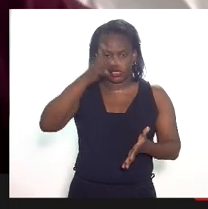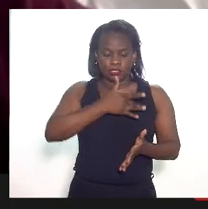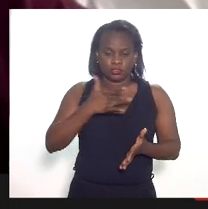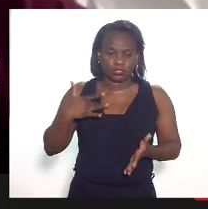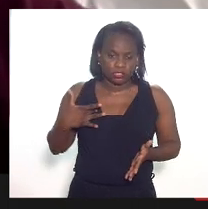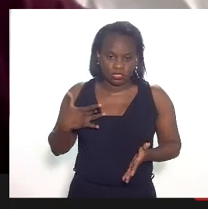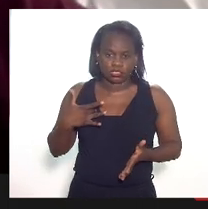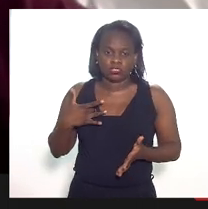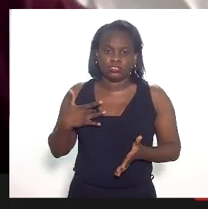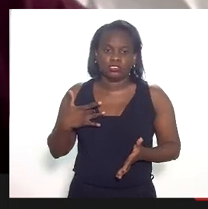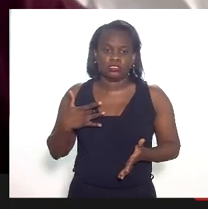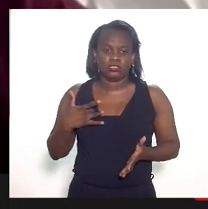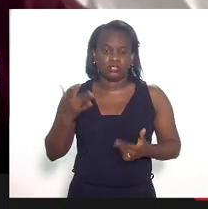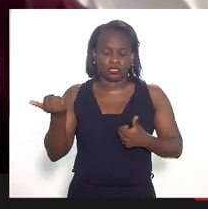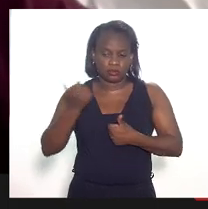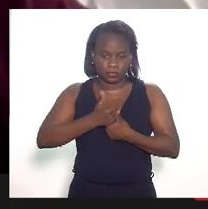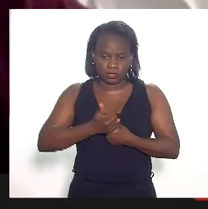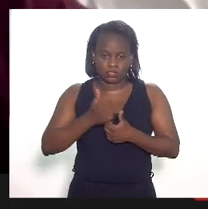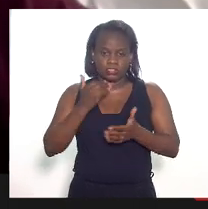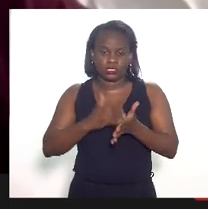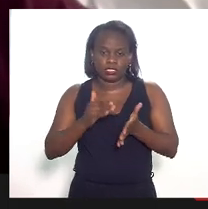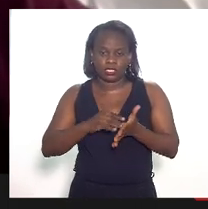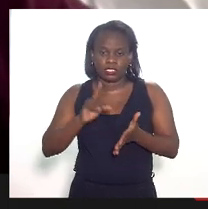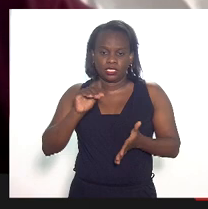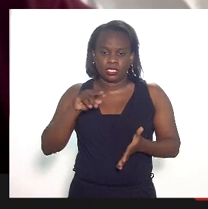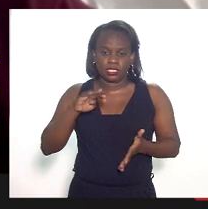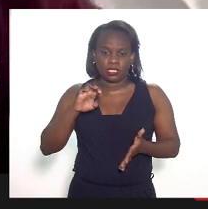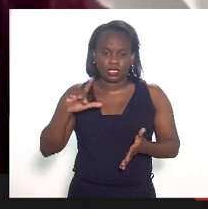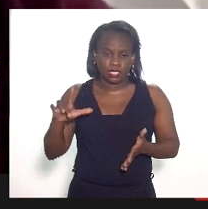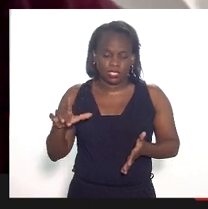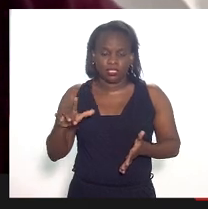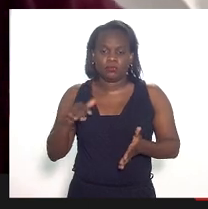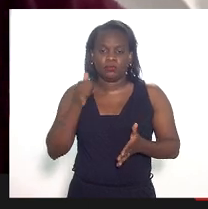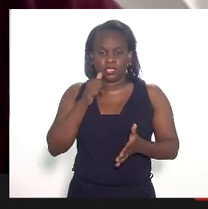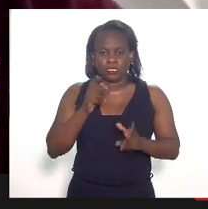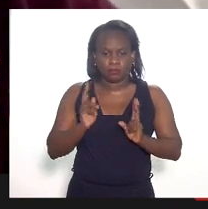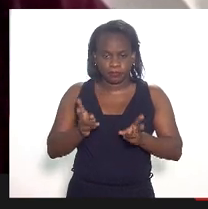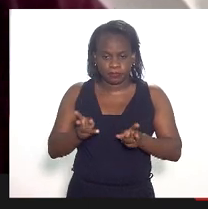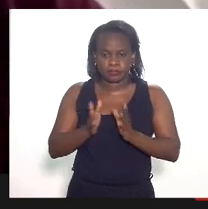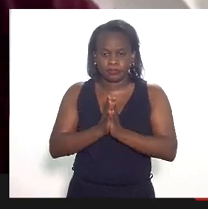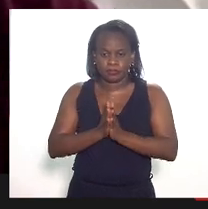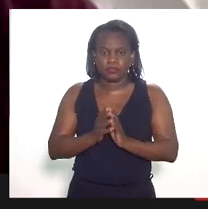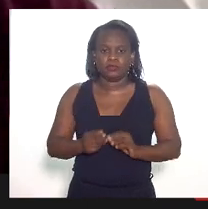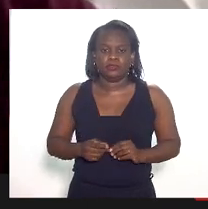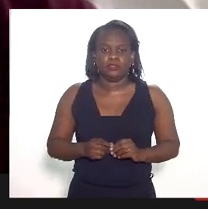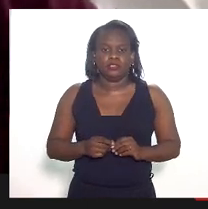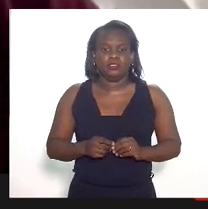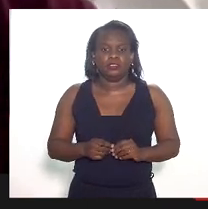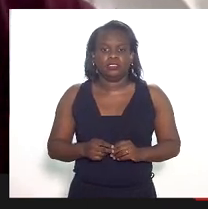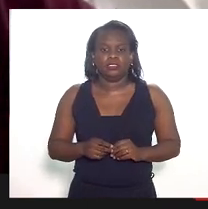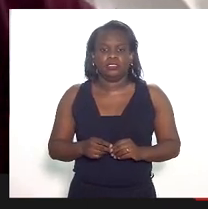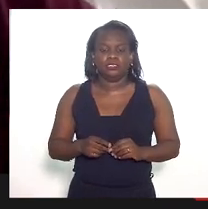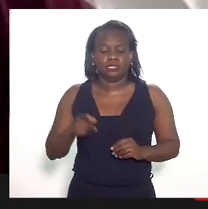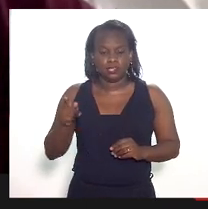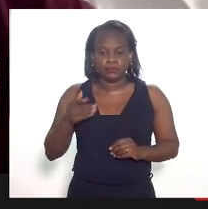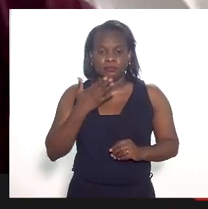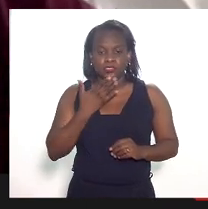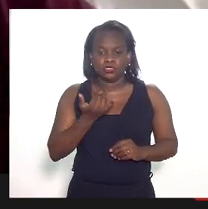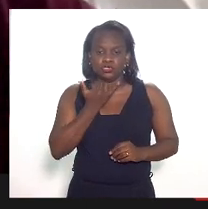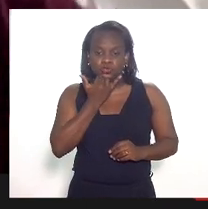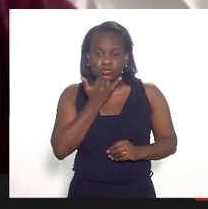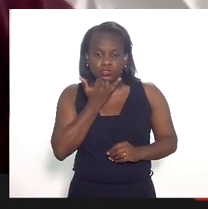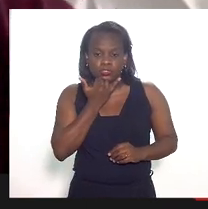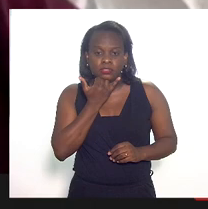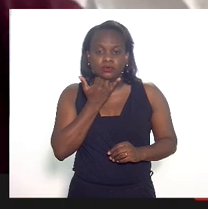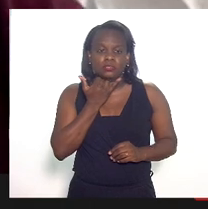Saúde, que está no lugar do secretário Daniel Solange, que ela permaneça, por favor. Você pedir desculpas, mas